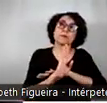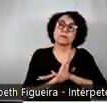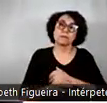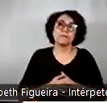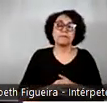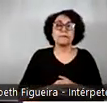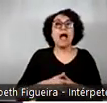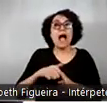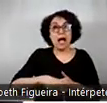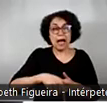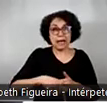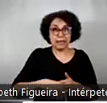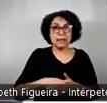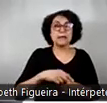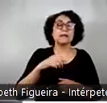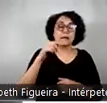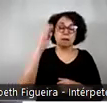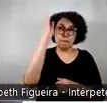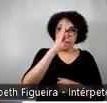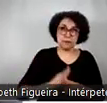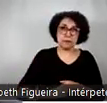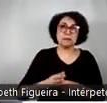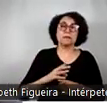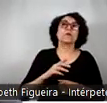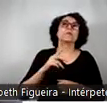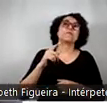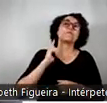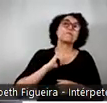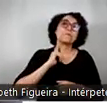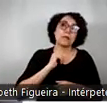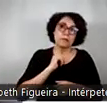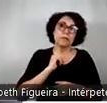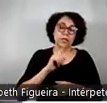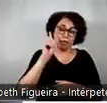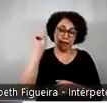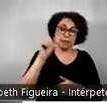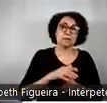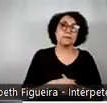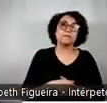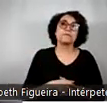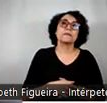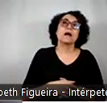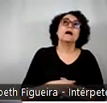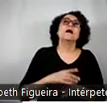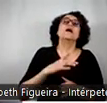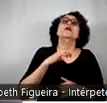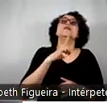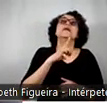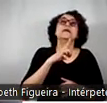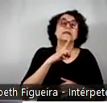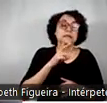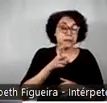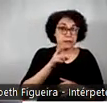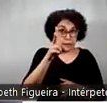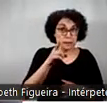Gerais elas foram, tinha um voo, né, que vem toda semana, dos Estados Unidos, trazendo pessoas